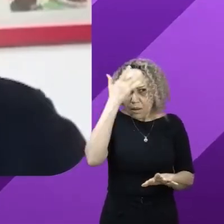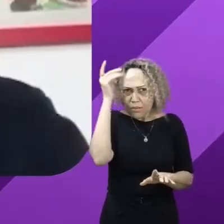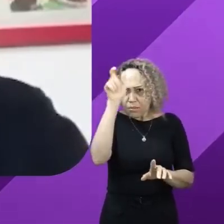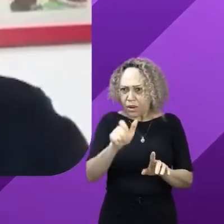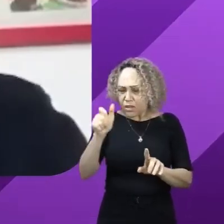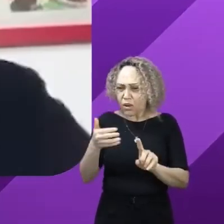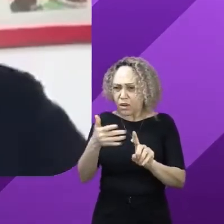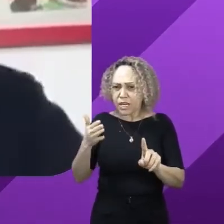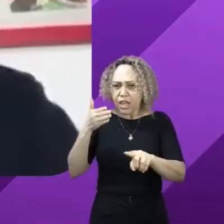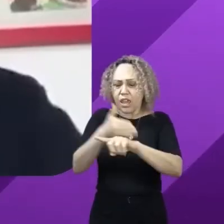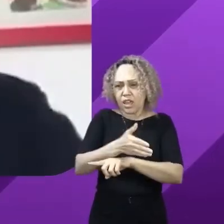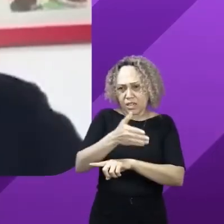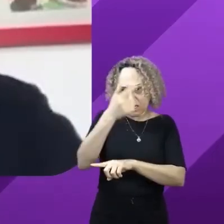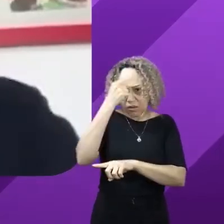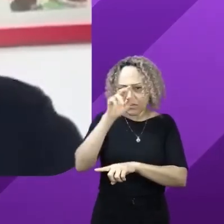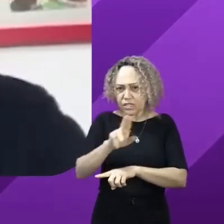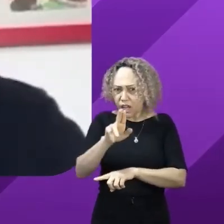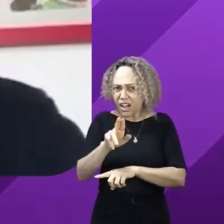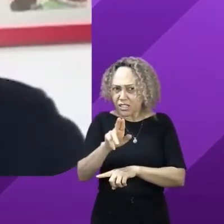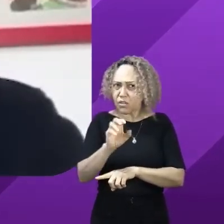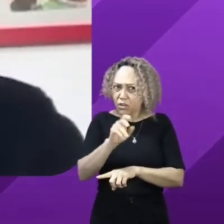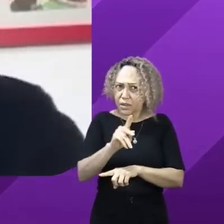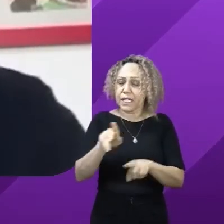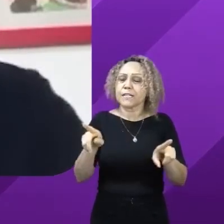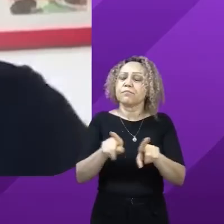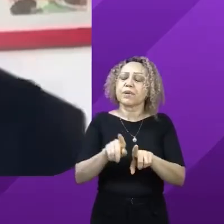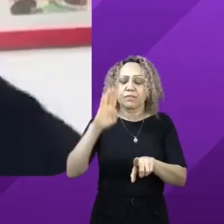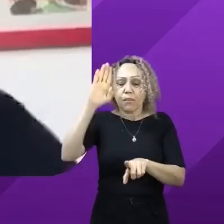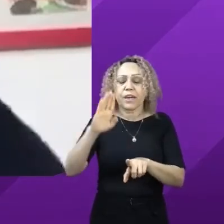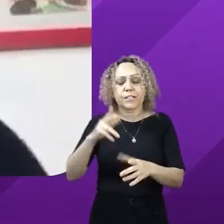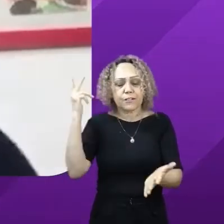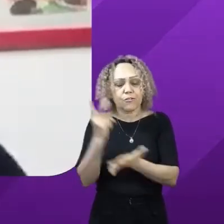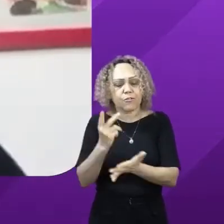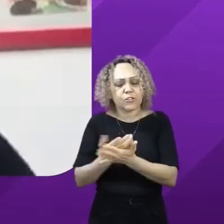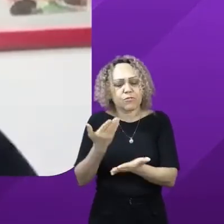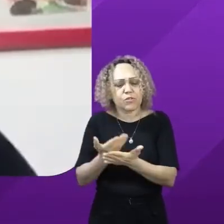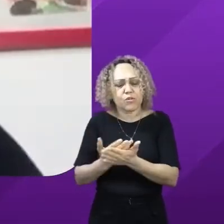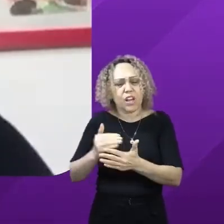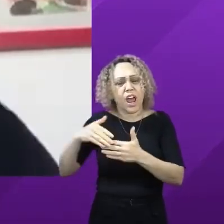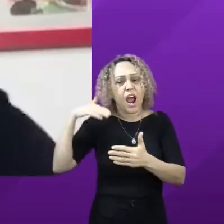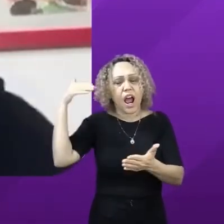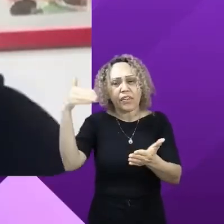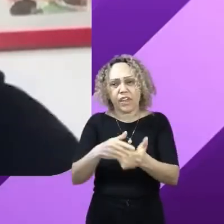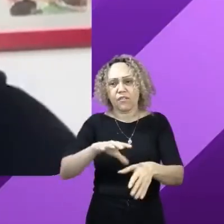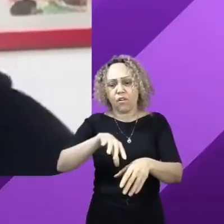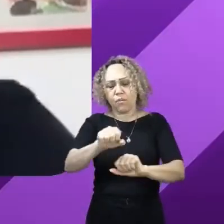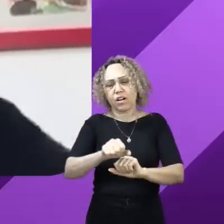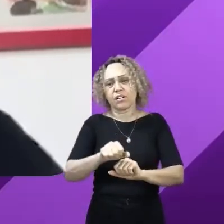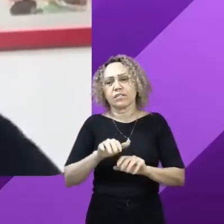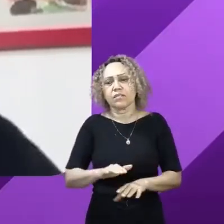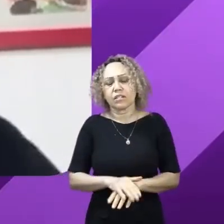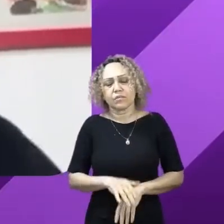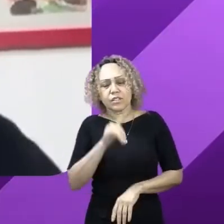ele esteja e conclua a universidade. A gente tem aí o programa de assistência estudantil, mas como é que o jovem